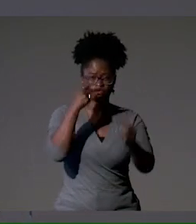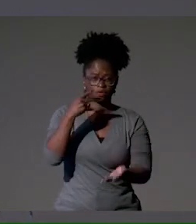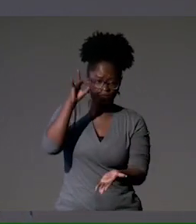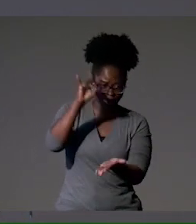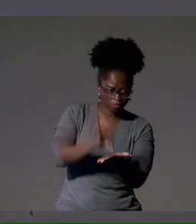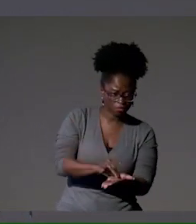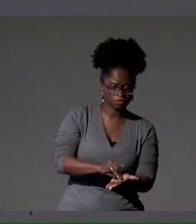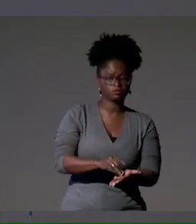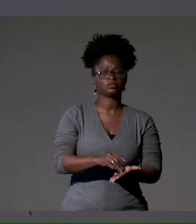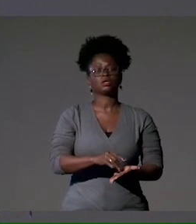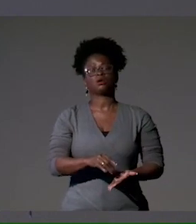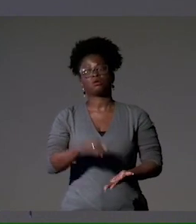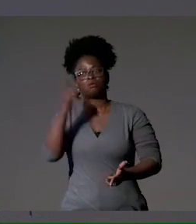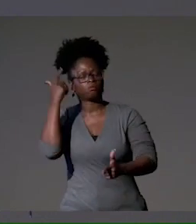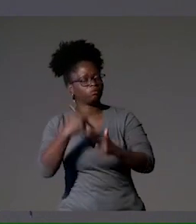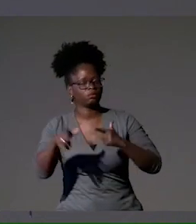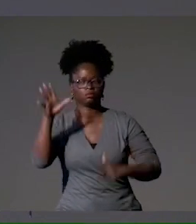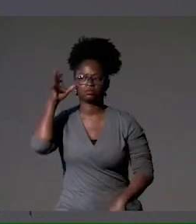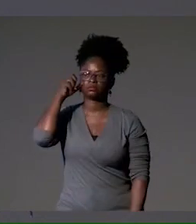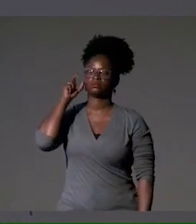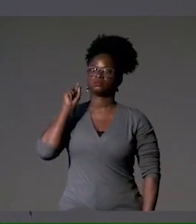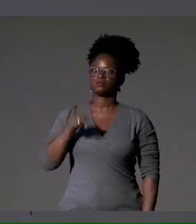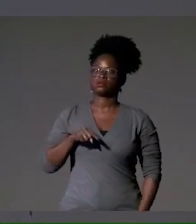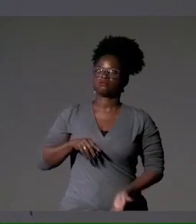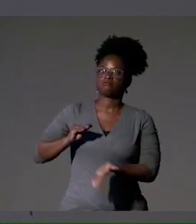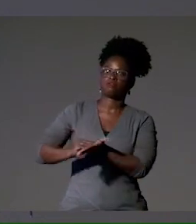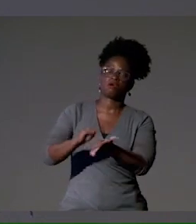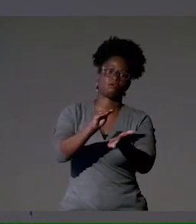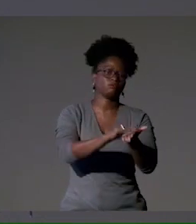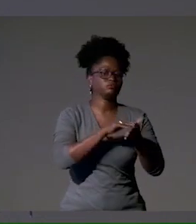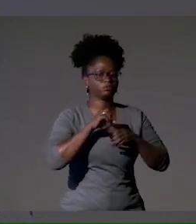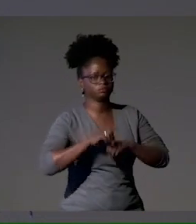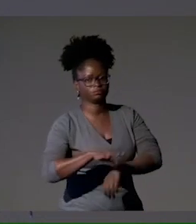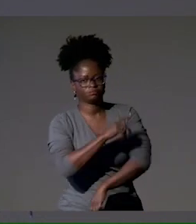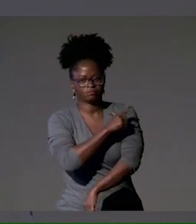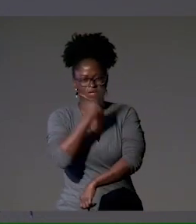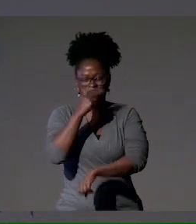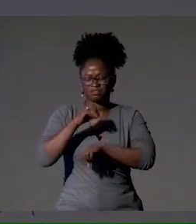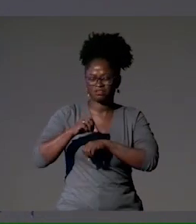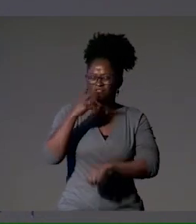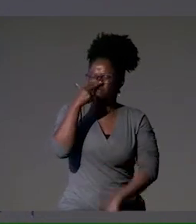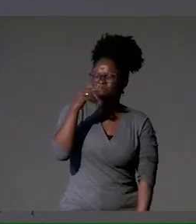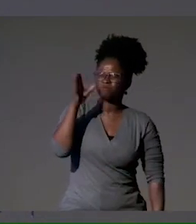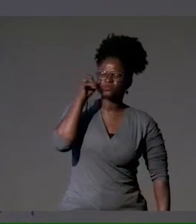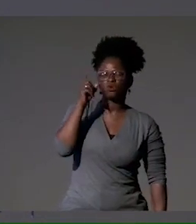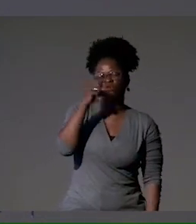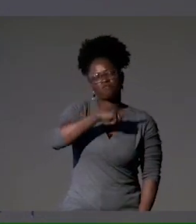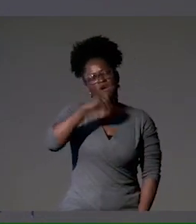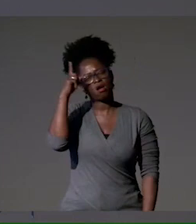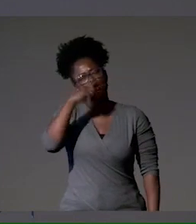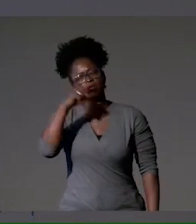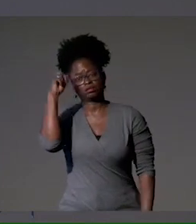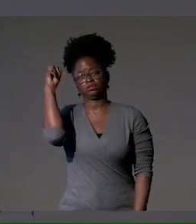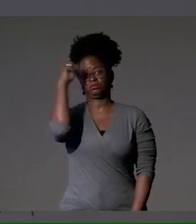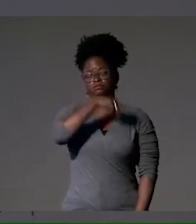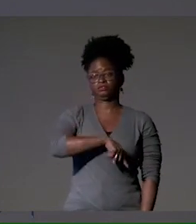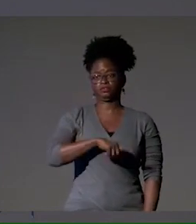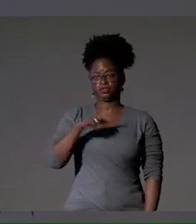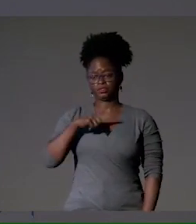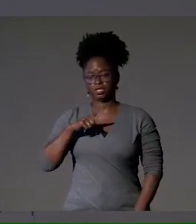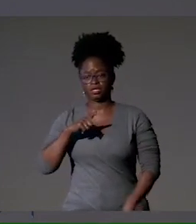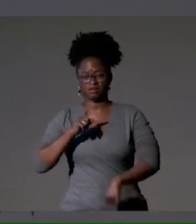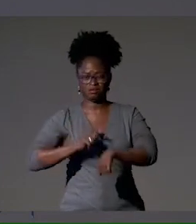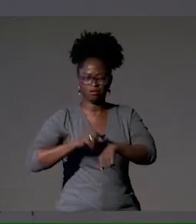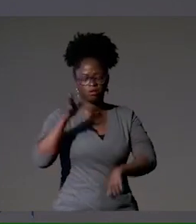para nós, o maior problema de sono é falta de educação com o sono. É dificuldade de gerenciar horários de dormir